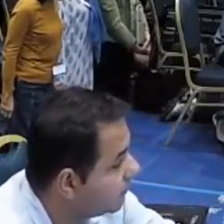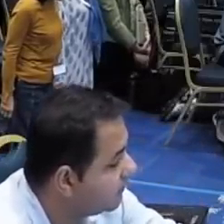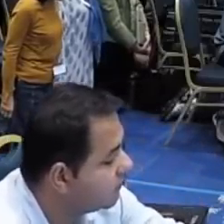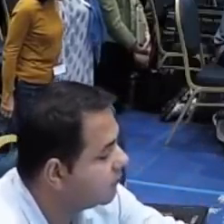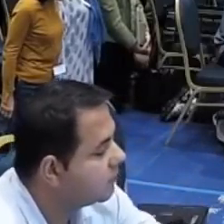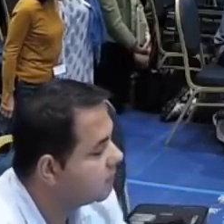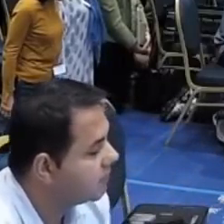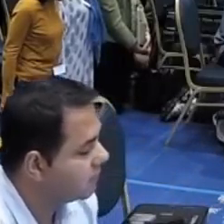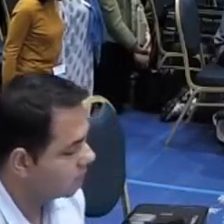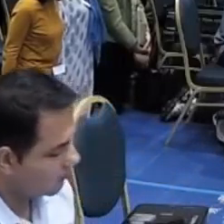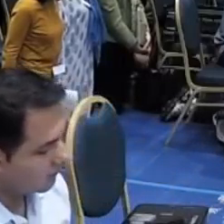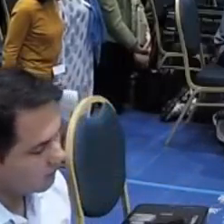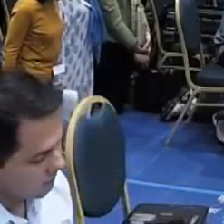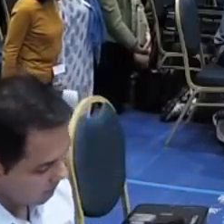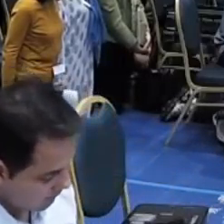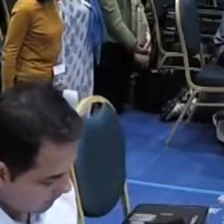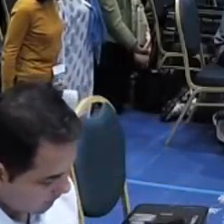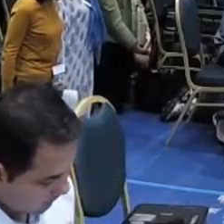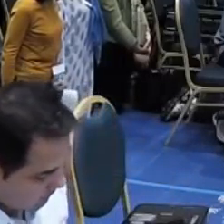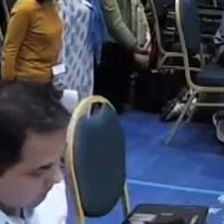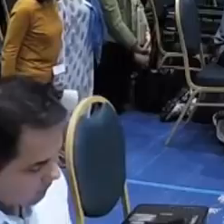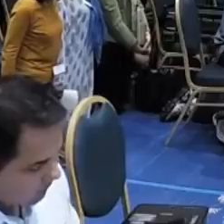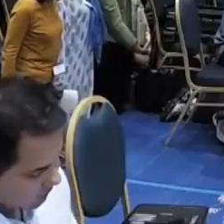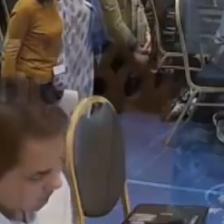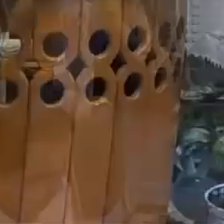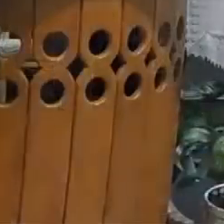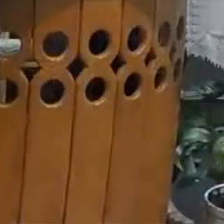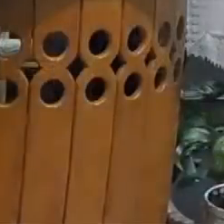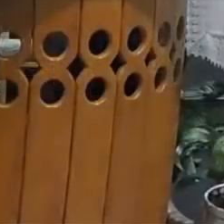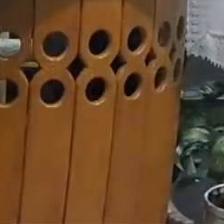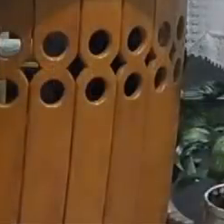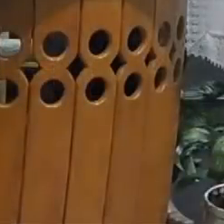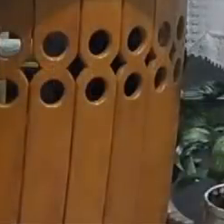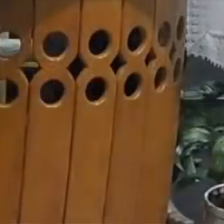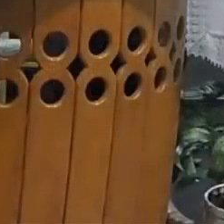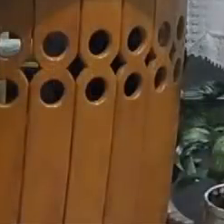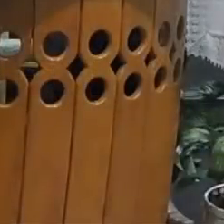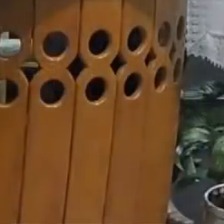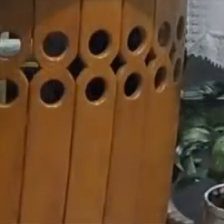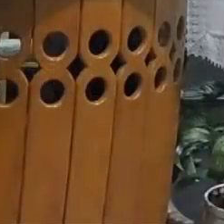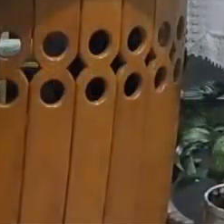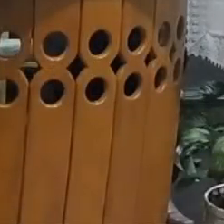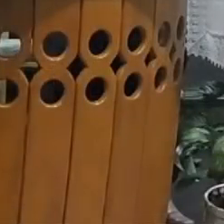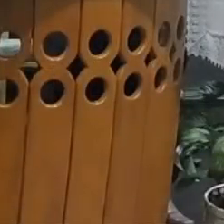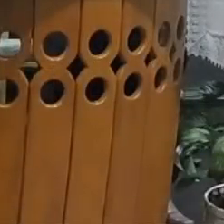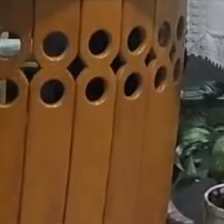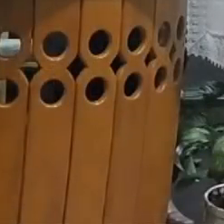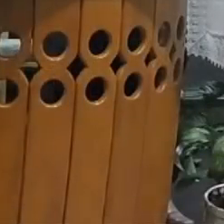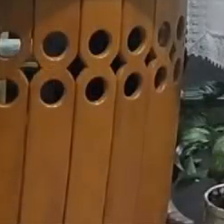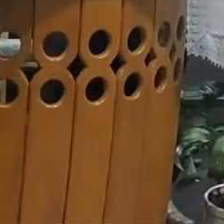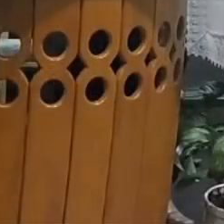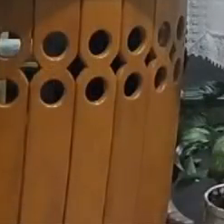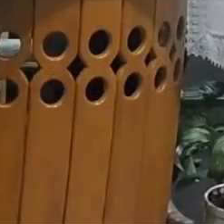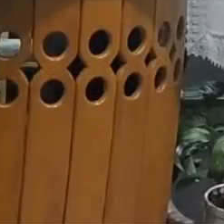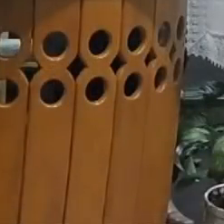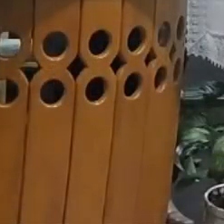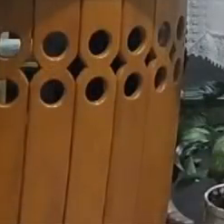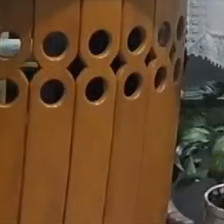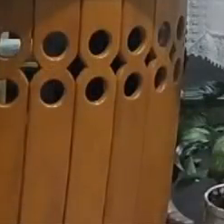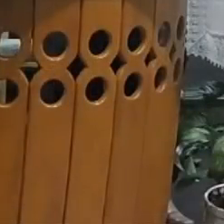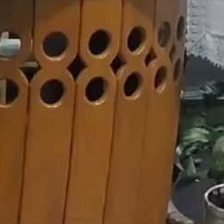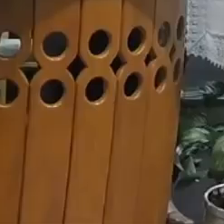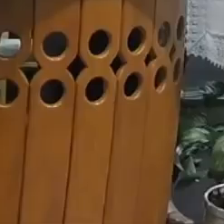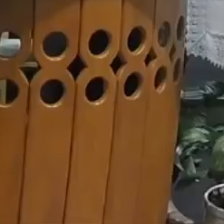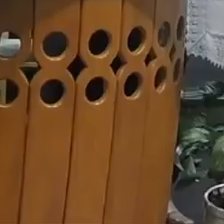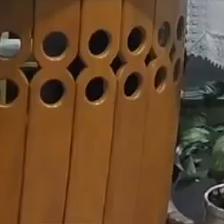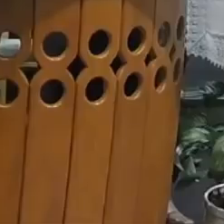Ei, cala, churianda, lahas. Filhos amados, canta lá, churiquei. A minha paz é convosco.